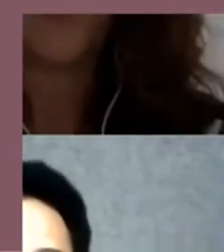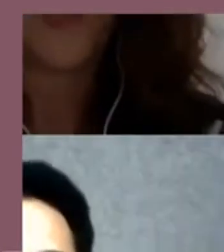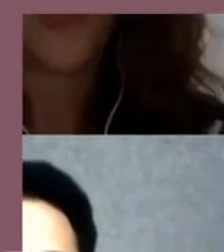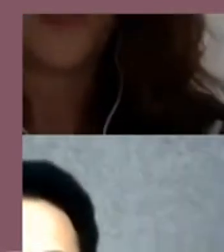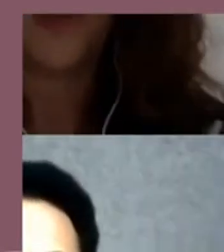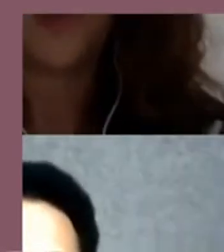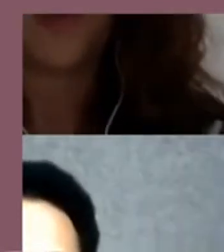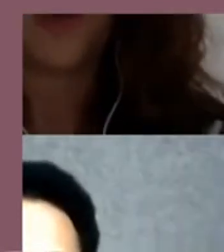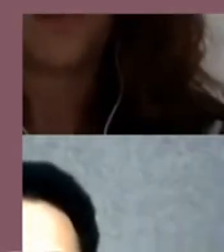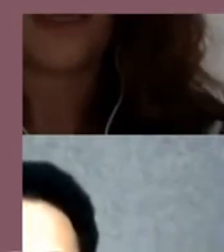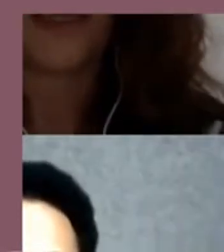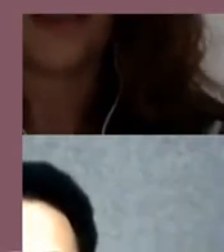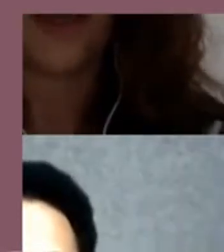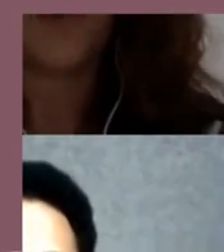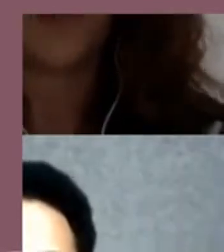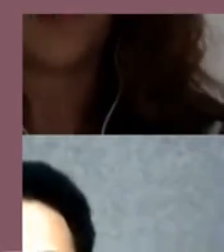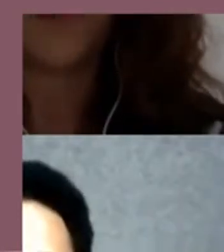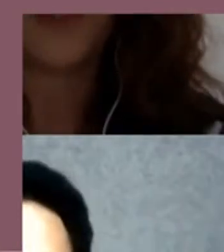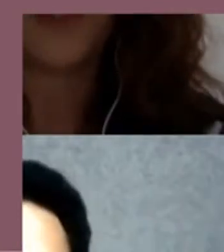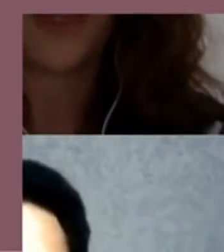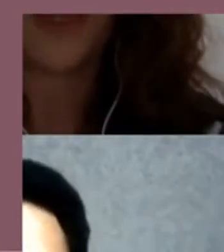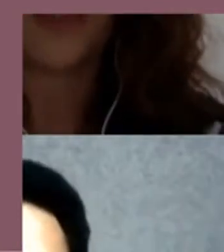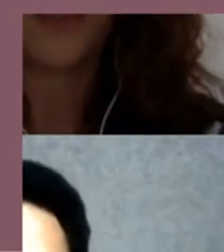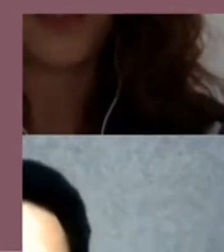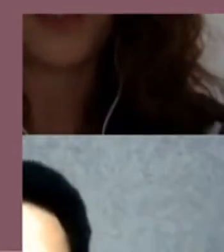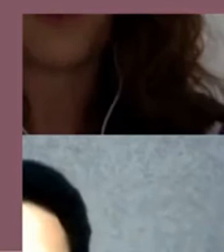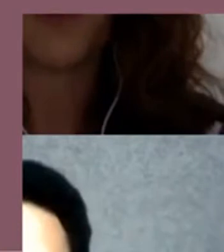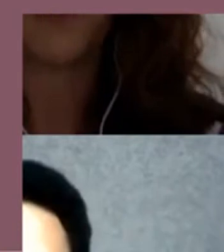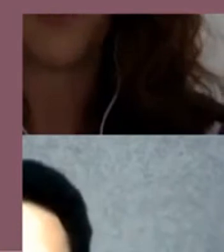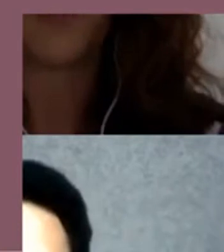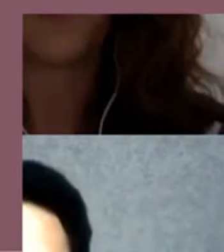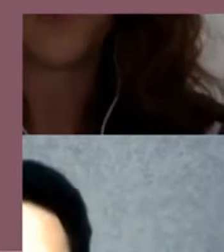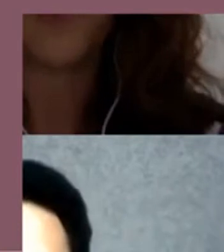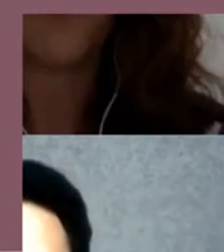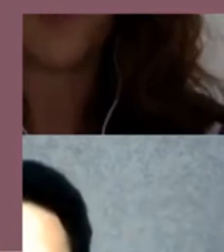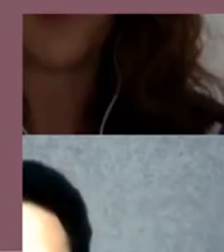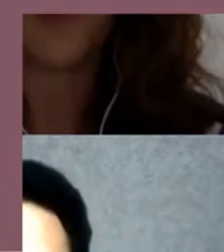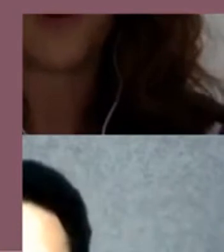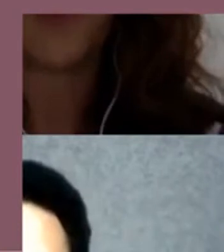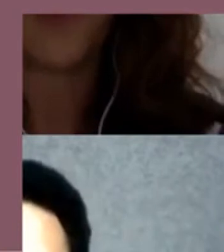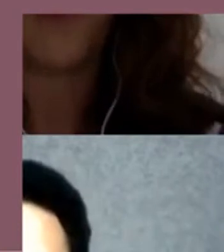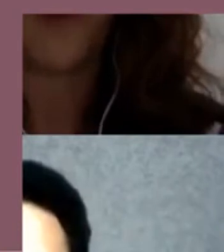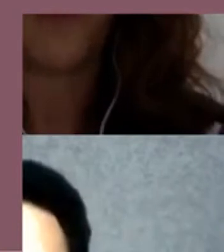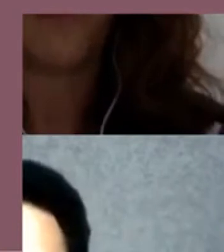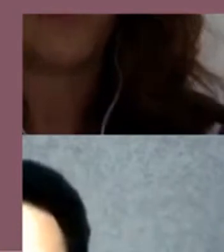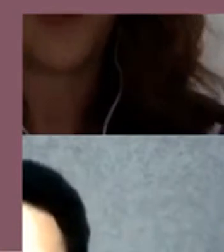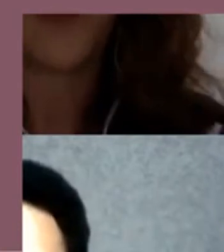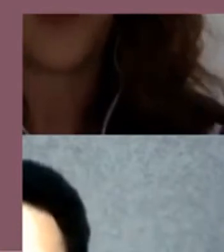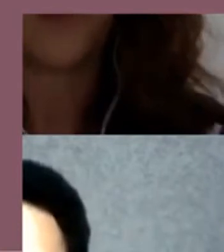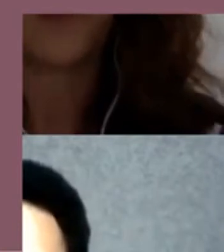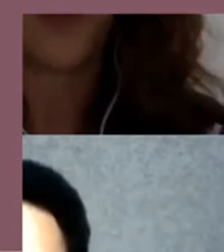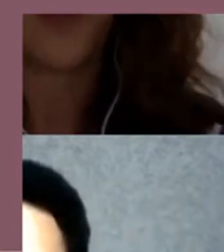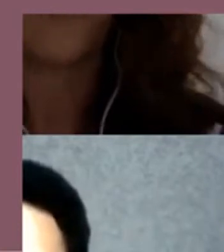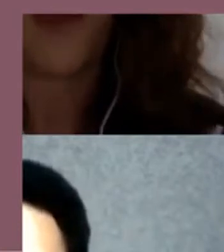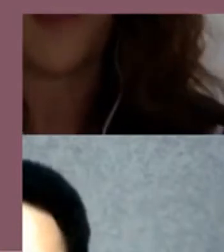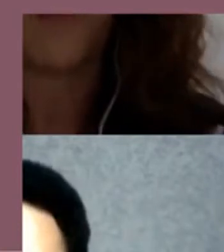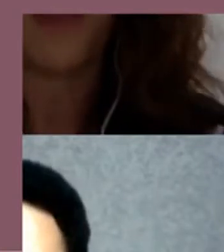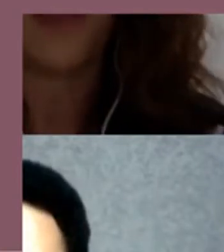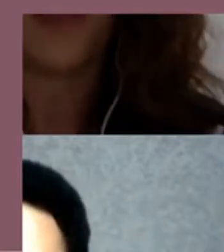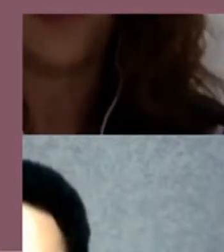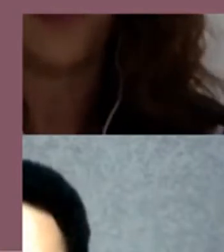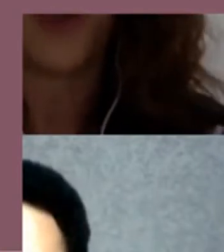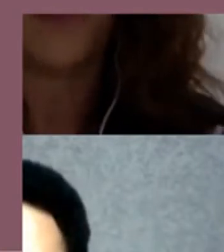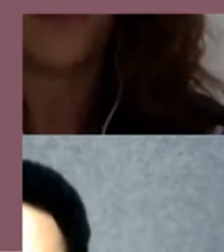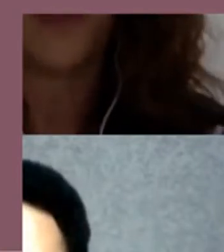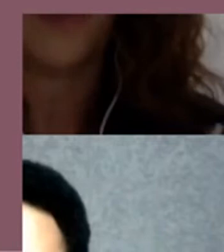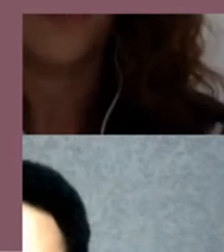sabia nada da história africana, absolutamente nada. Aí a gente falou, e nós duas sabemos da história europeia, por mais que essa história não é nem a minha